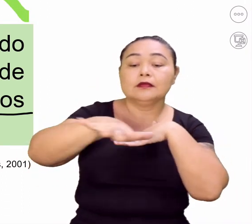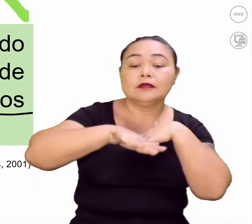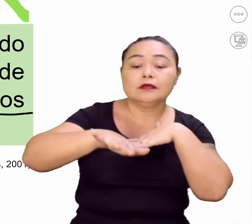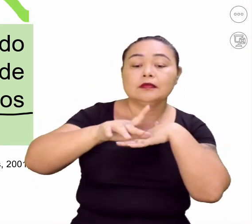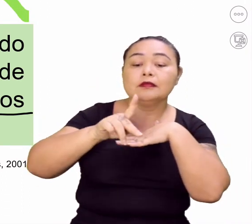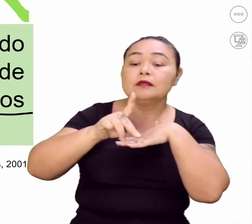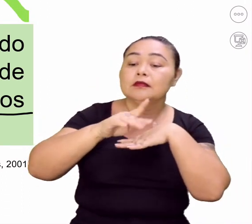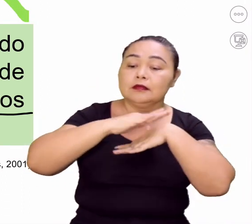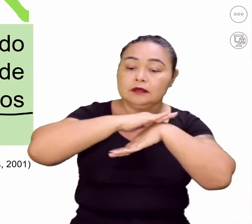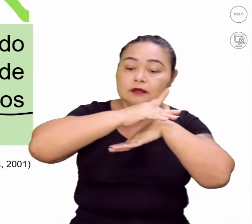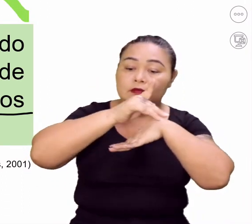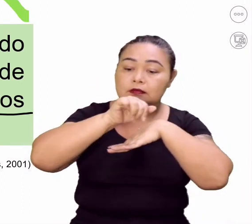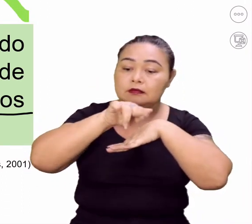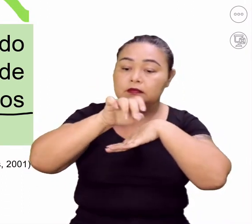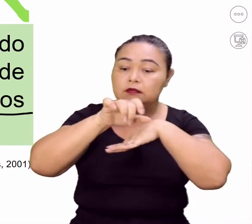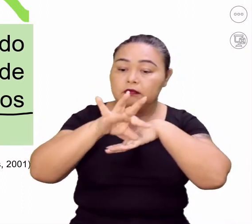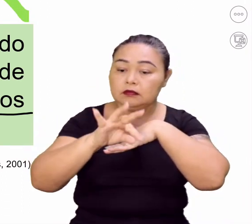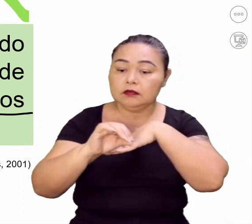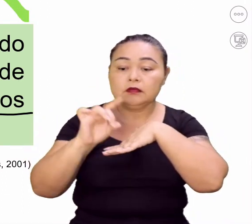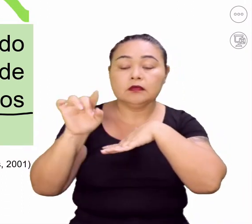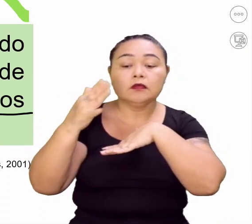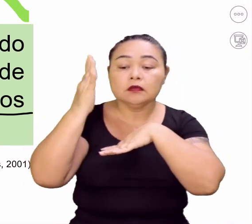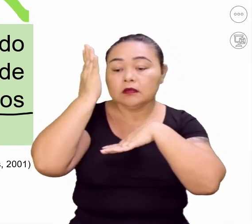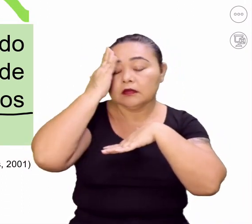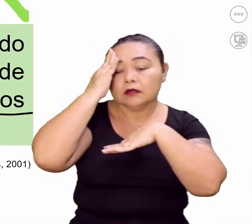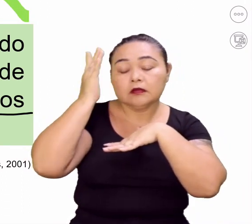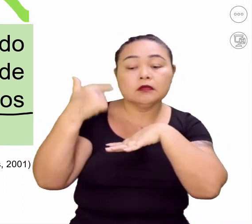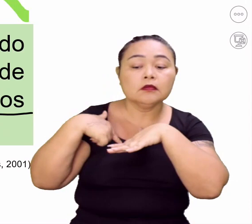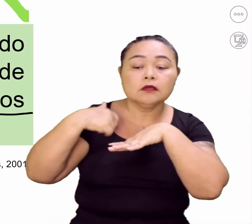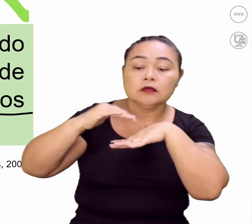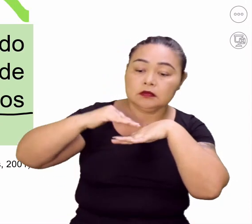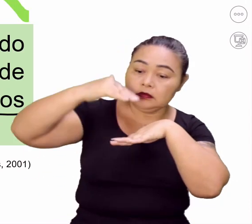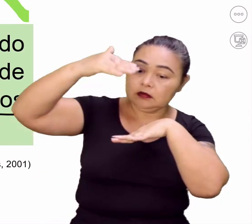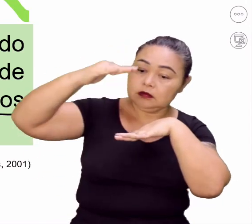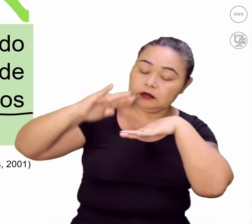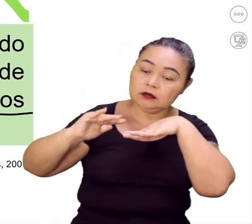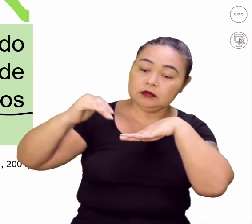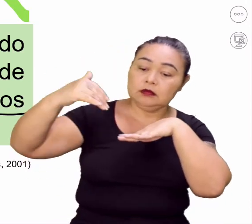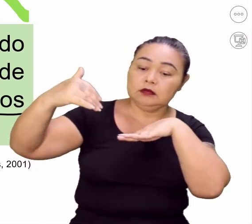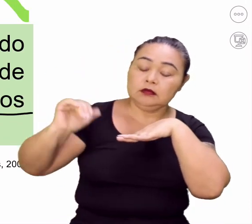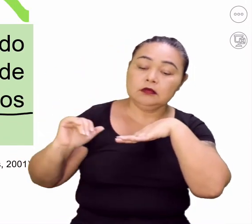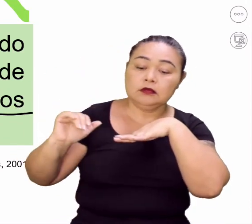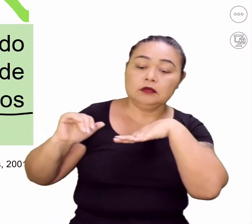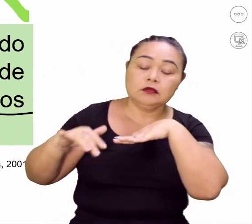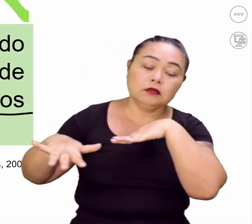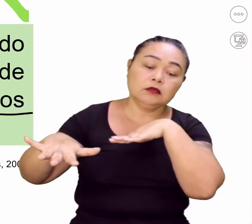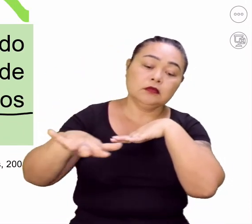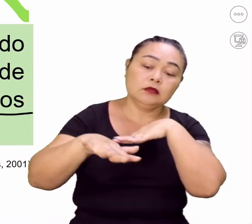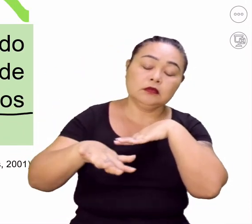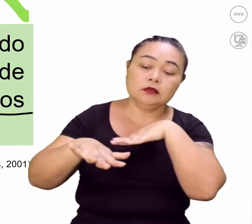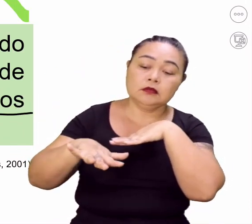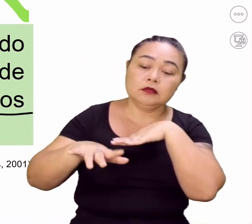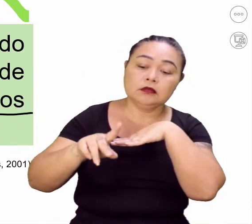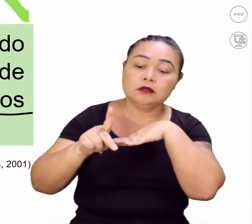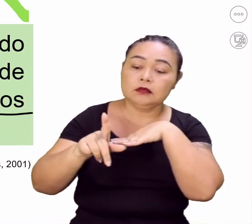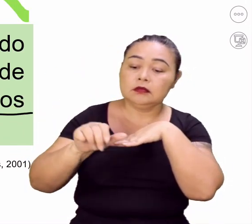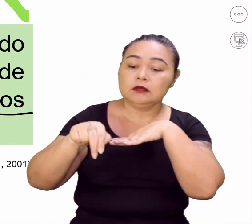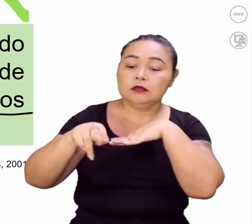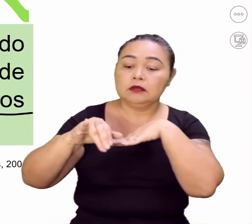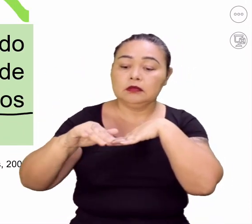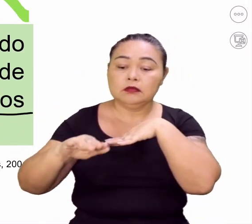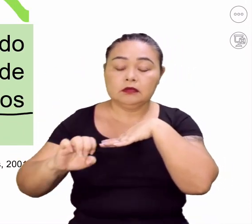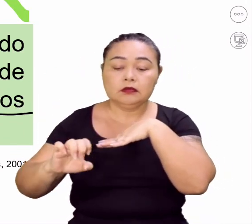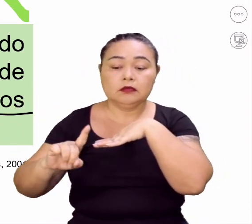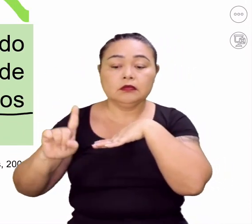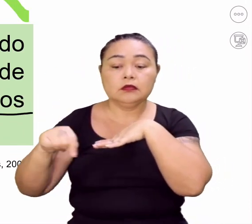Planalto. Planalto, o aluno sabe, né, professor Jorge? Que é de maior altitude em relação a uma área de planície. E as